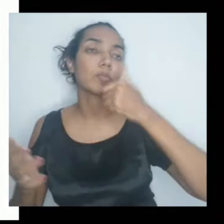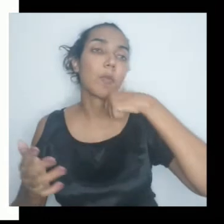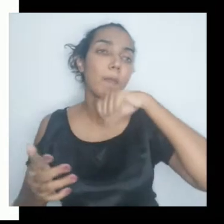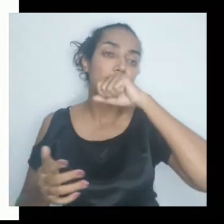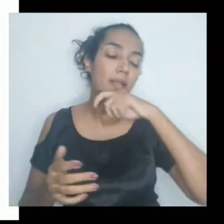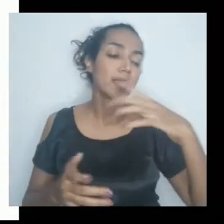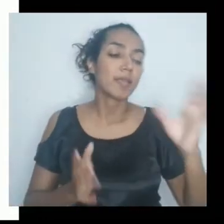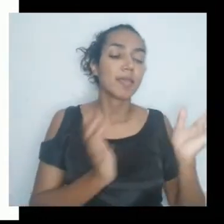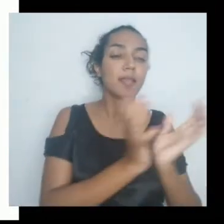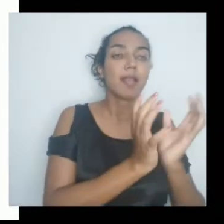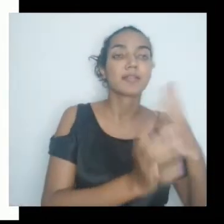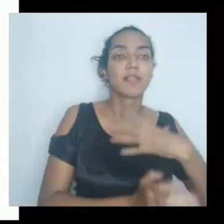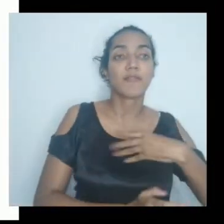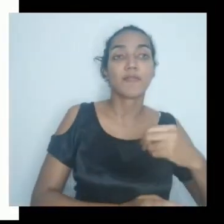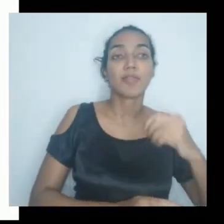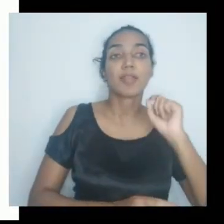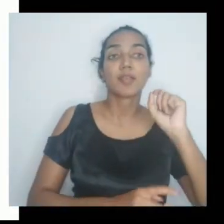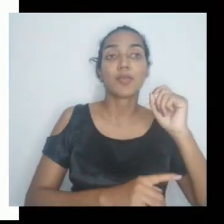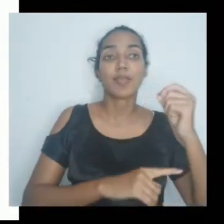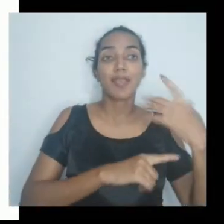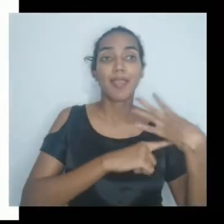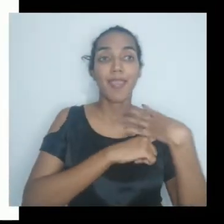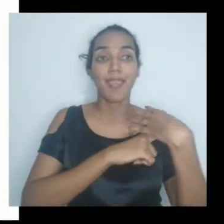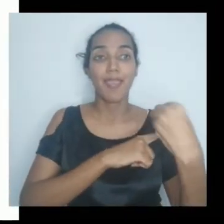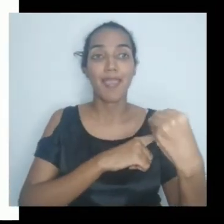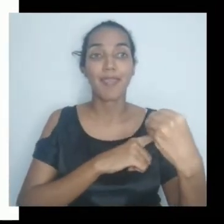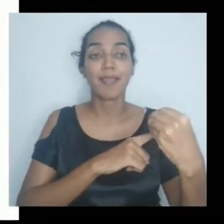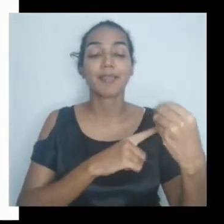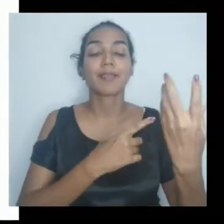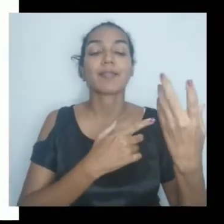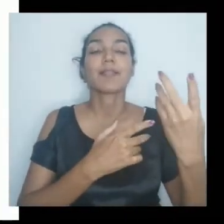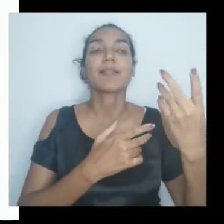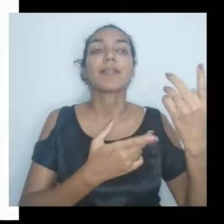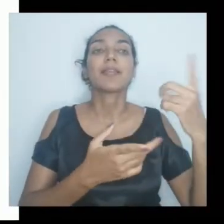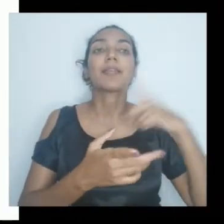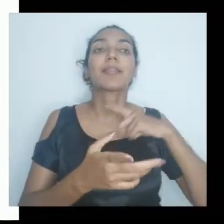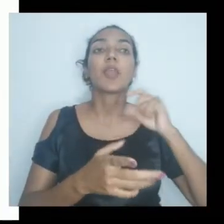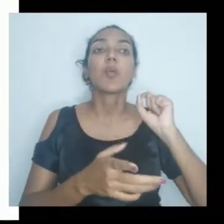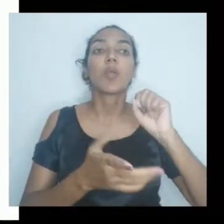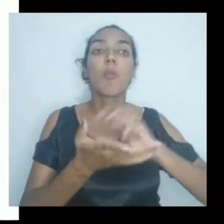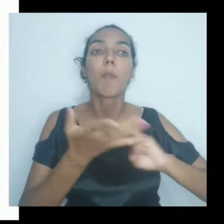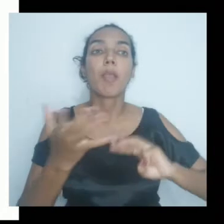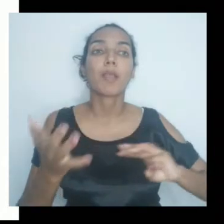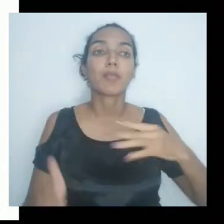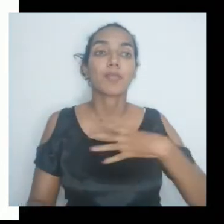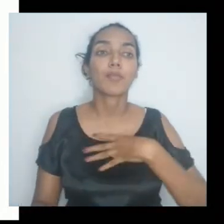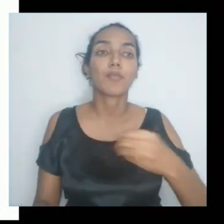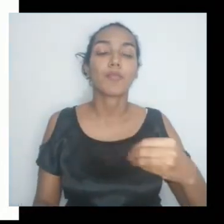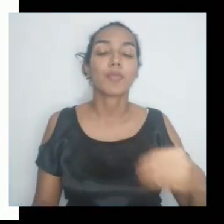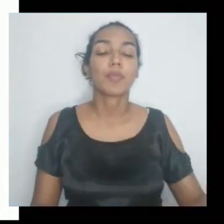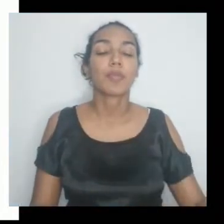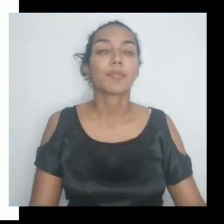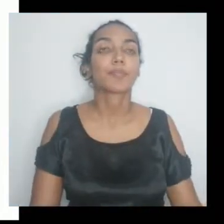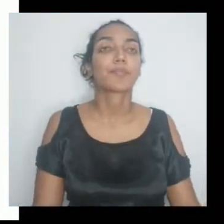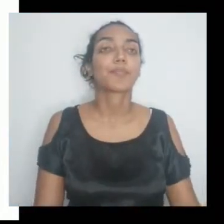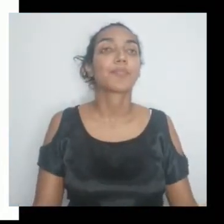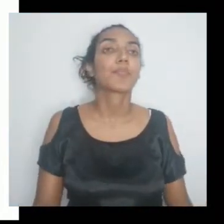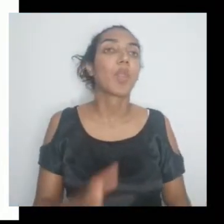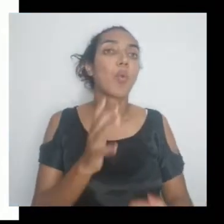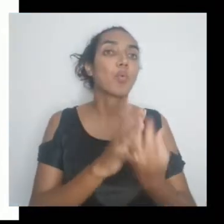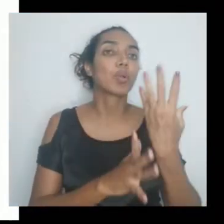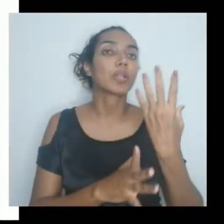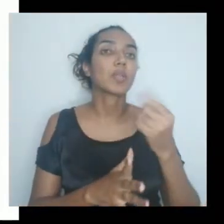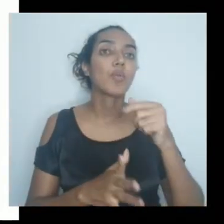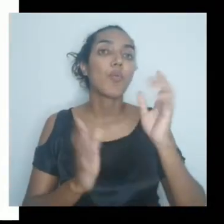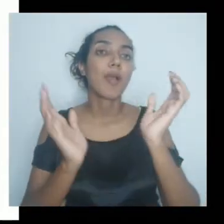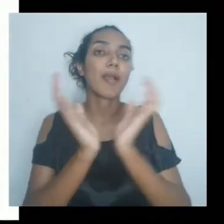herda de classe mãe e tem um método filha. Eu crio aqui uma classe de acesso. Uma classe de